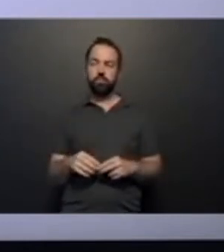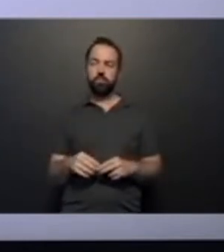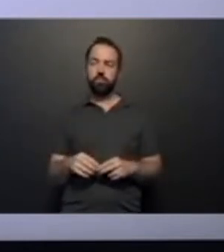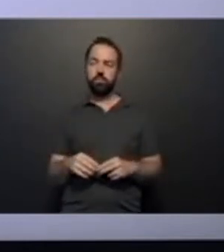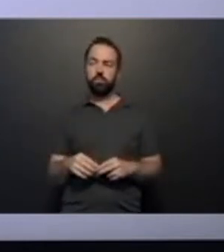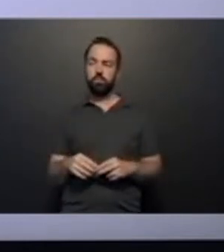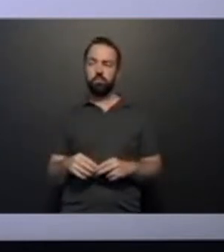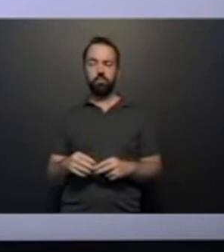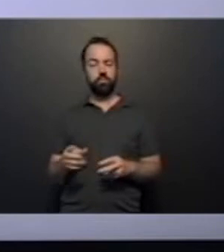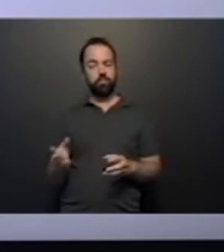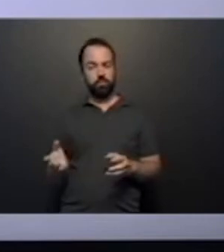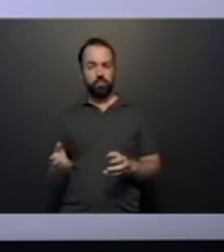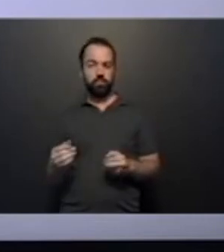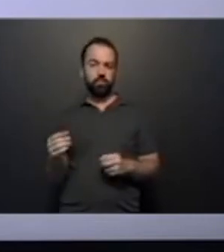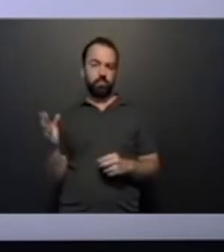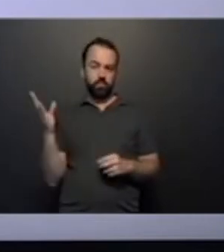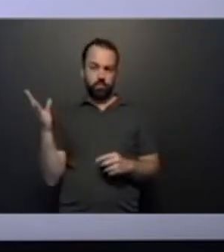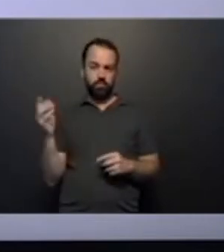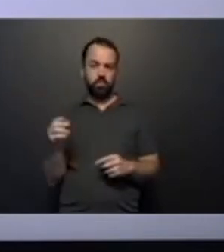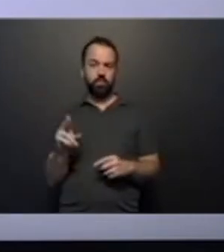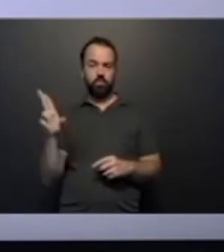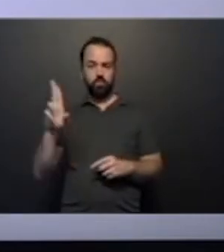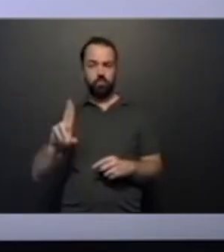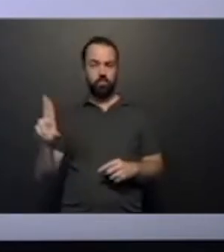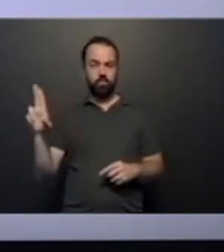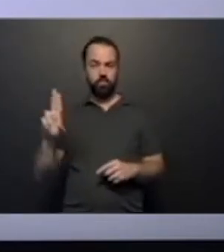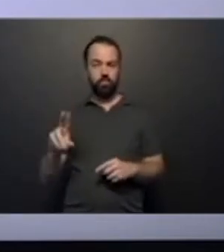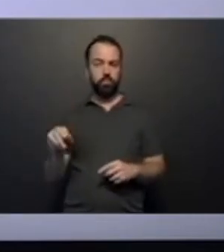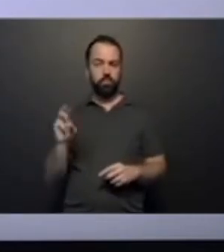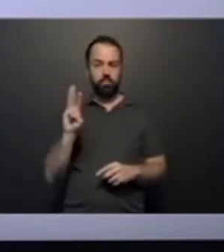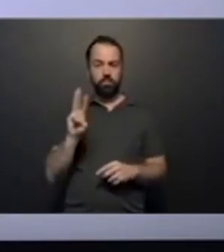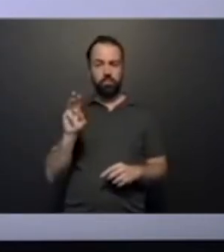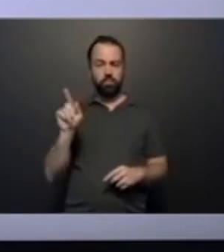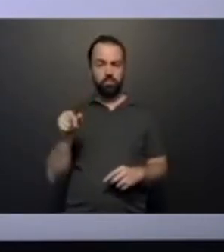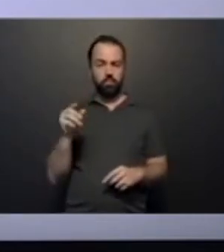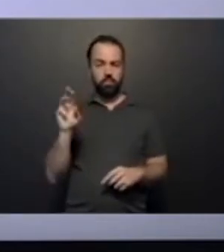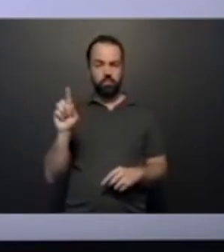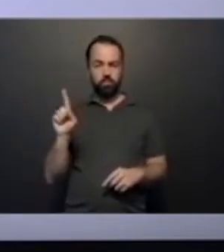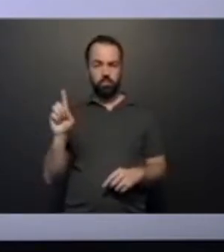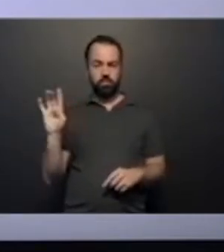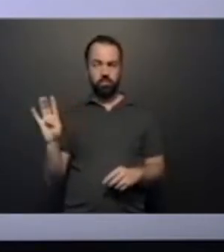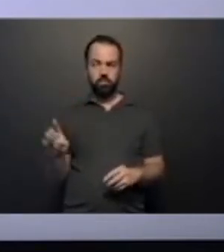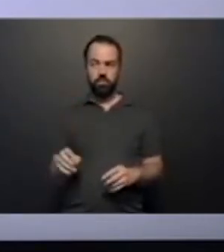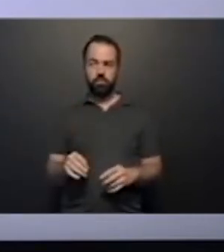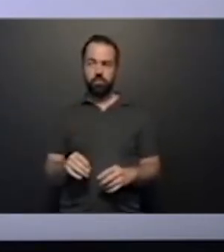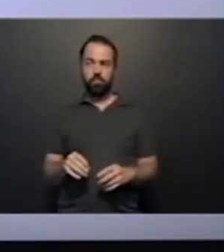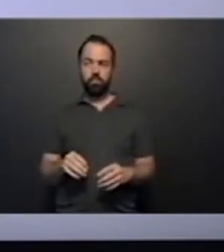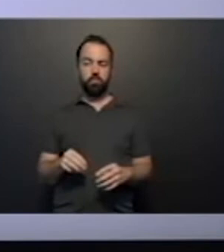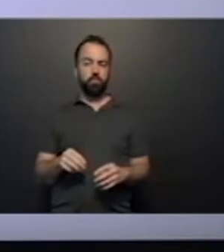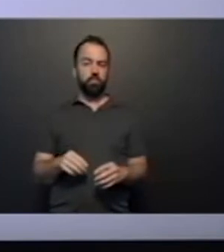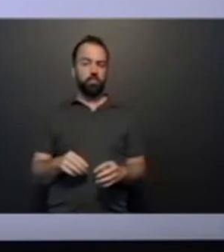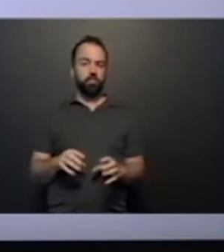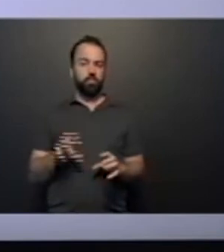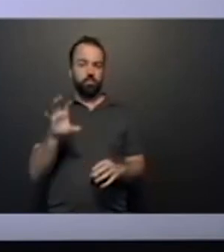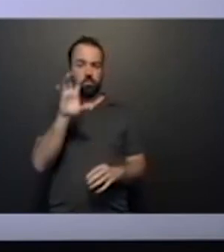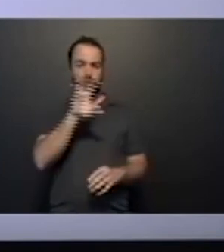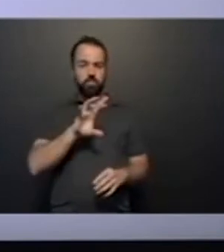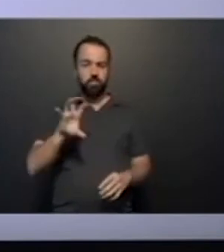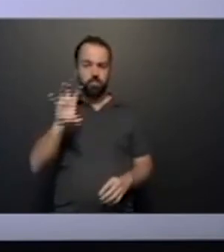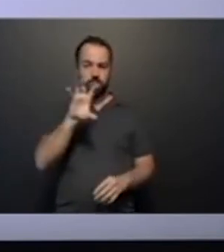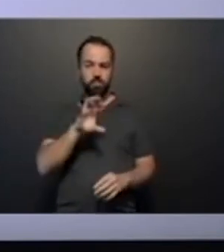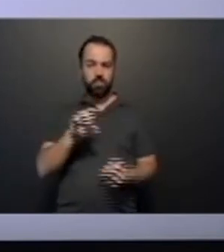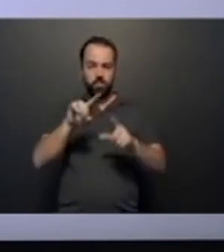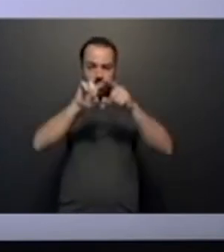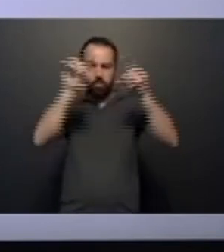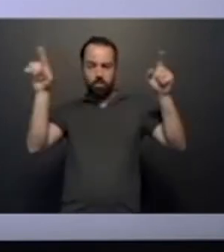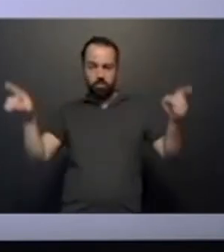se não passar nada a gente utiliza 3,14 a área do círculo é para